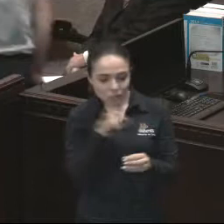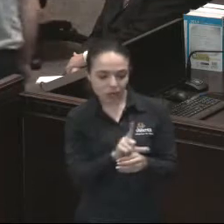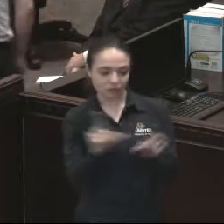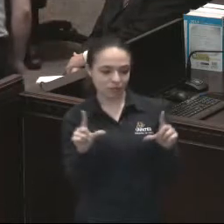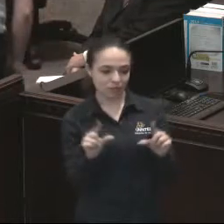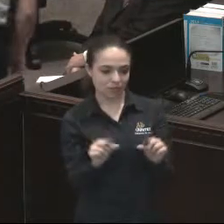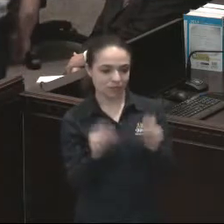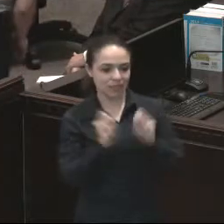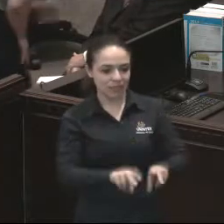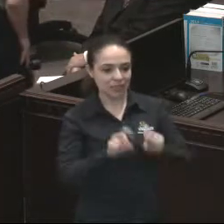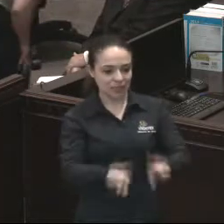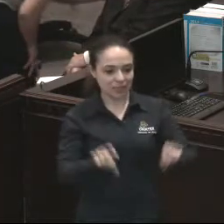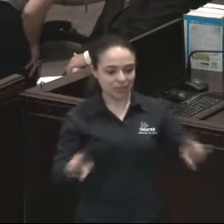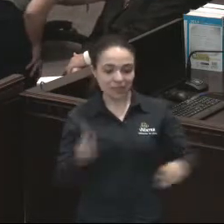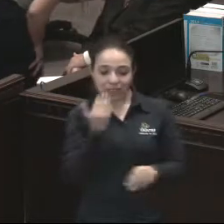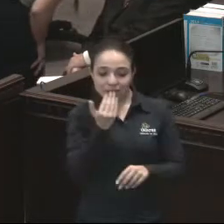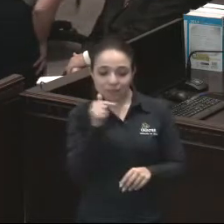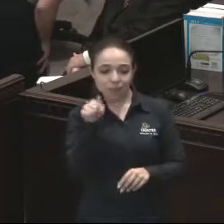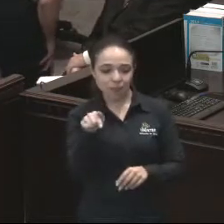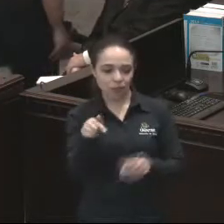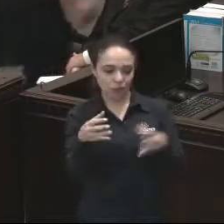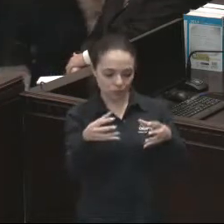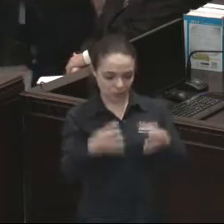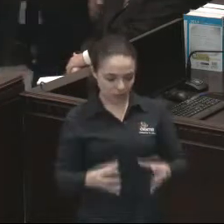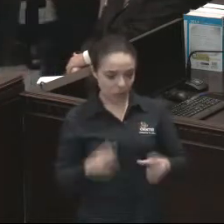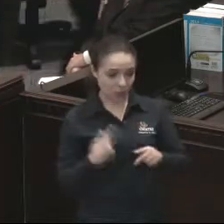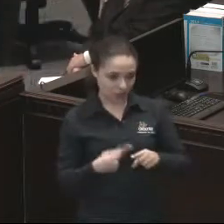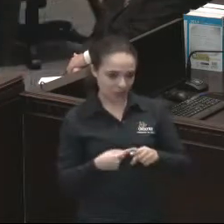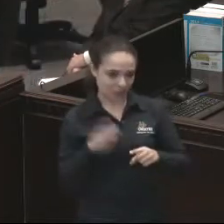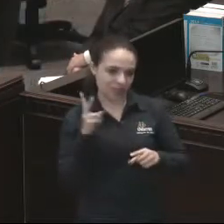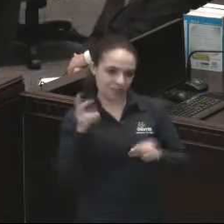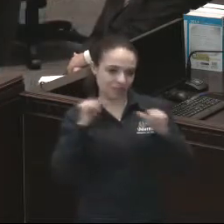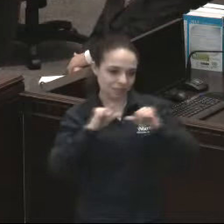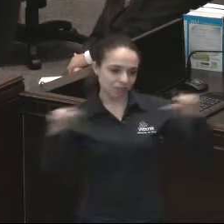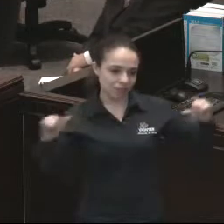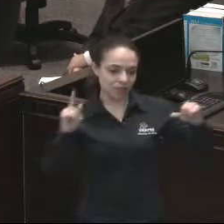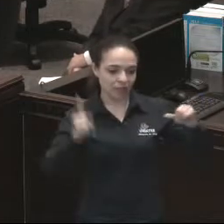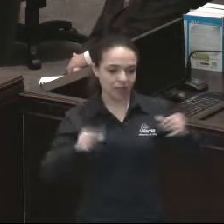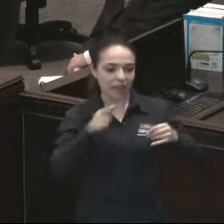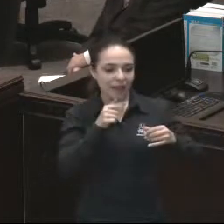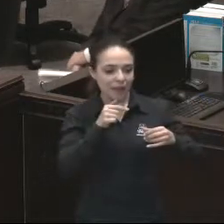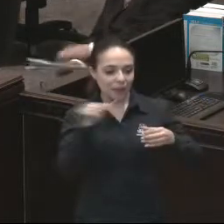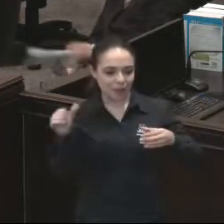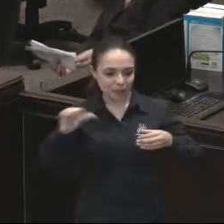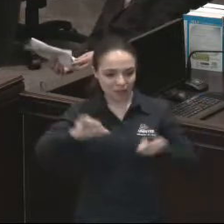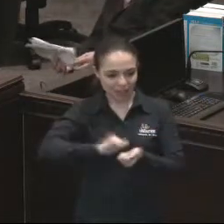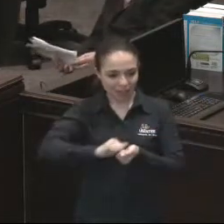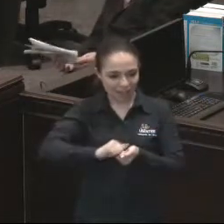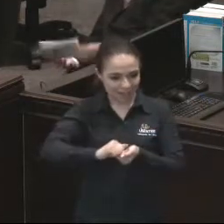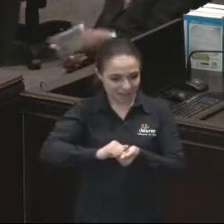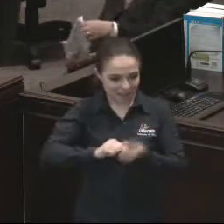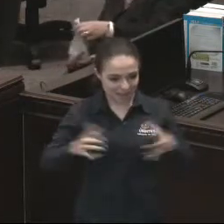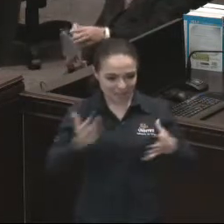os agrotóxicos no alimento. Assim, porque o que a gente tem à disposição é a boa lavagem,